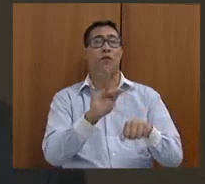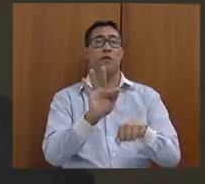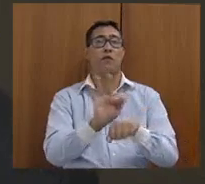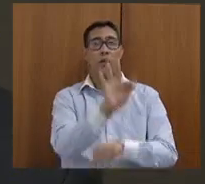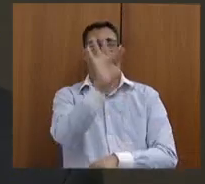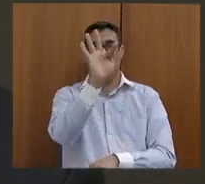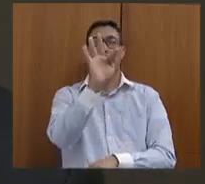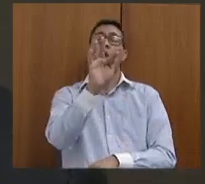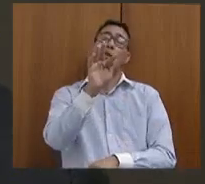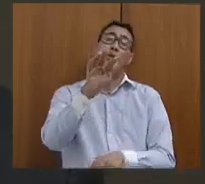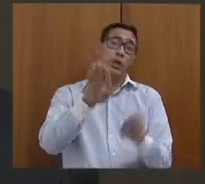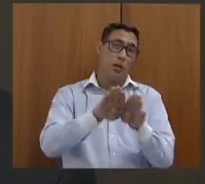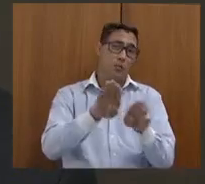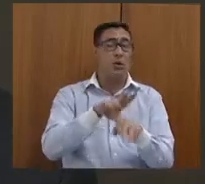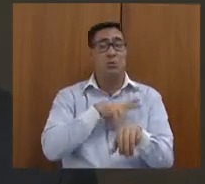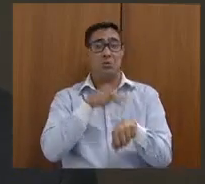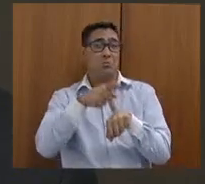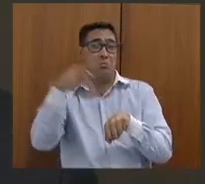especialização